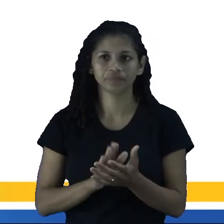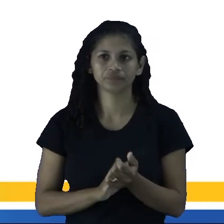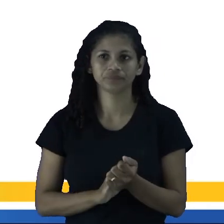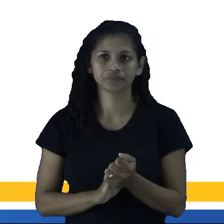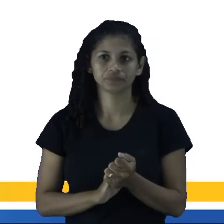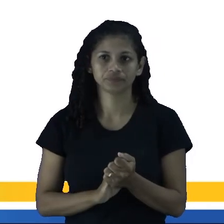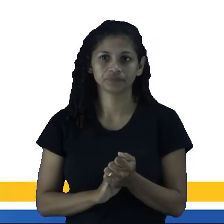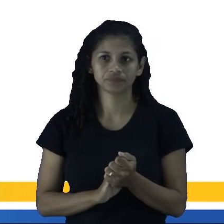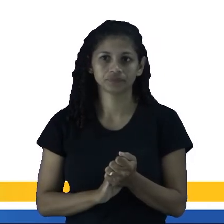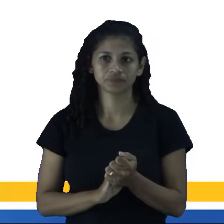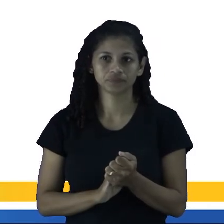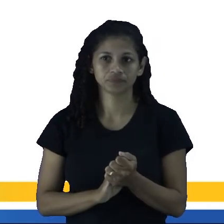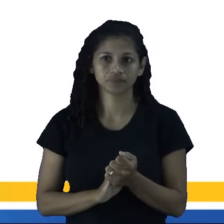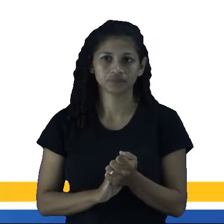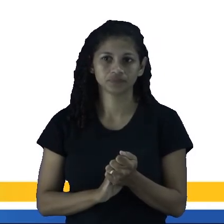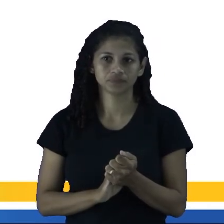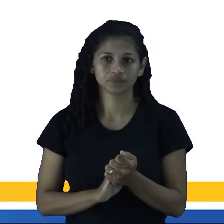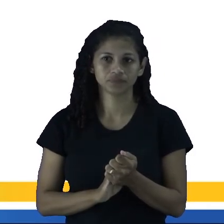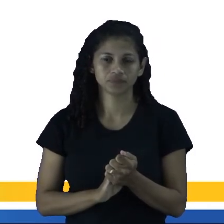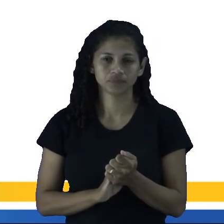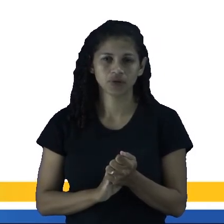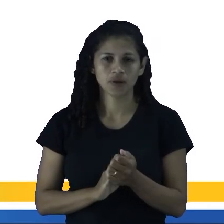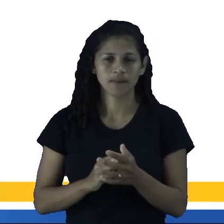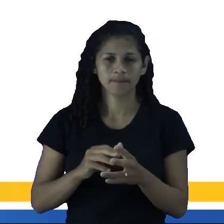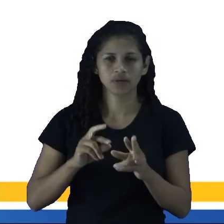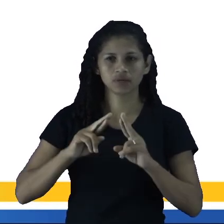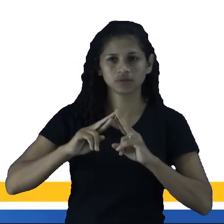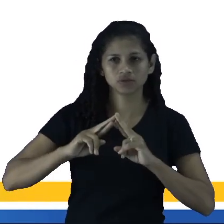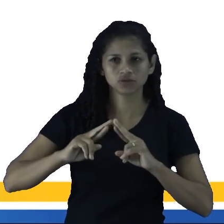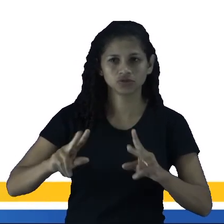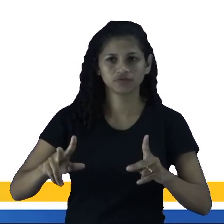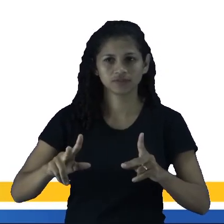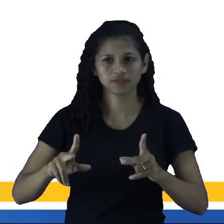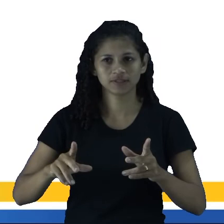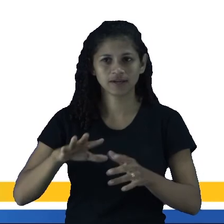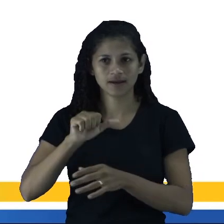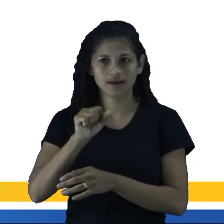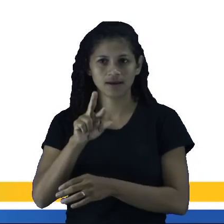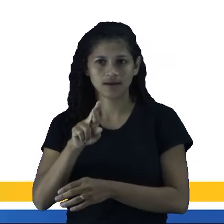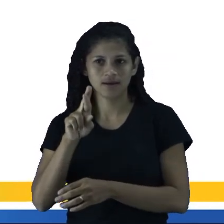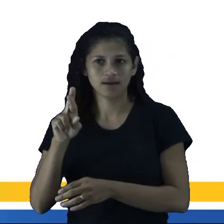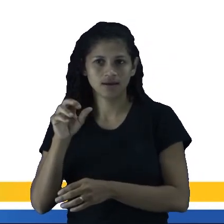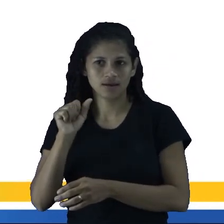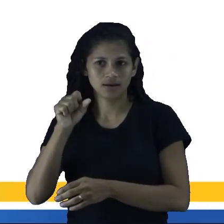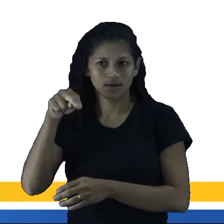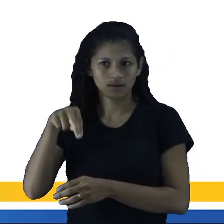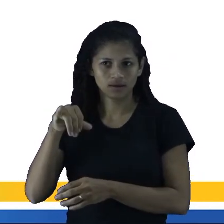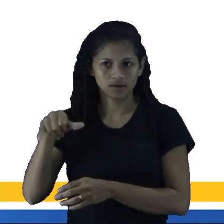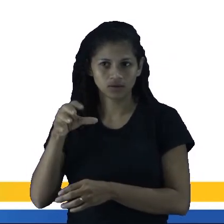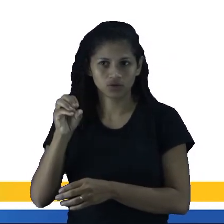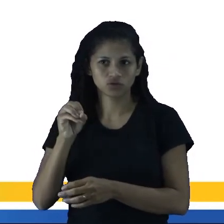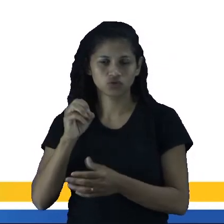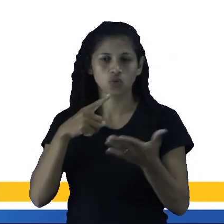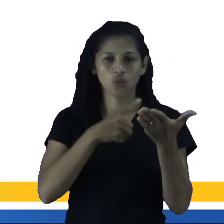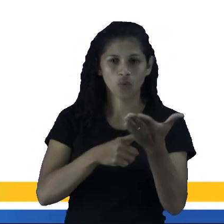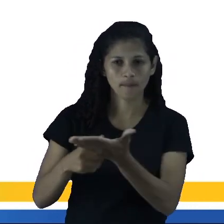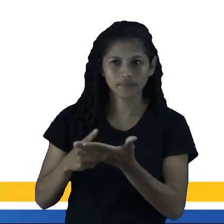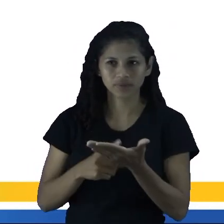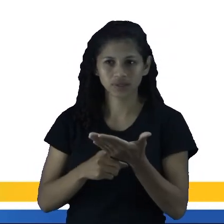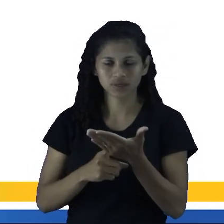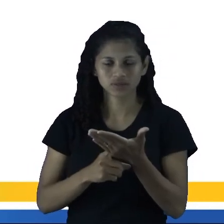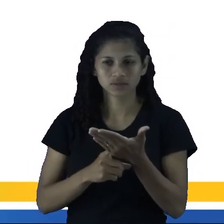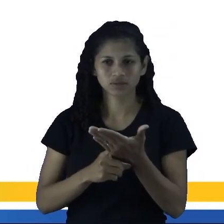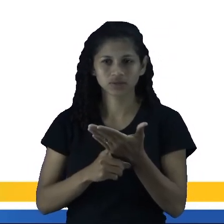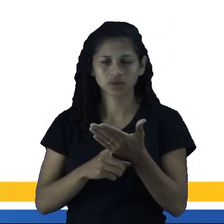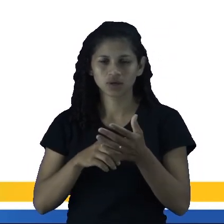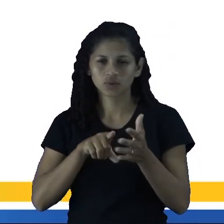Olha só isso aqui. Para diferenciar arranjo e combinação, é necessário analisar se a ordem importa